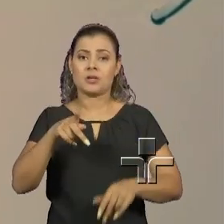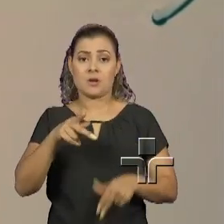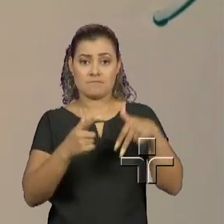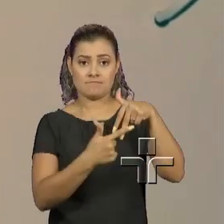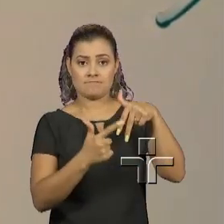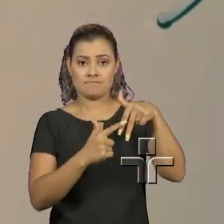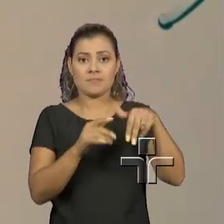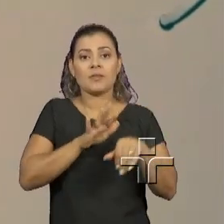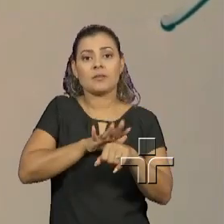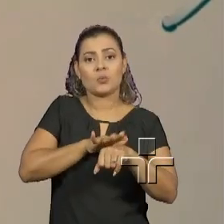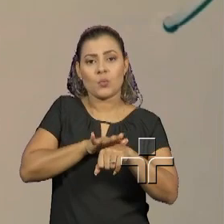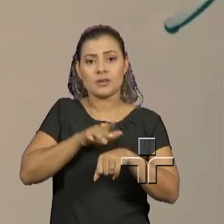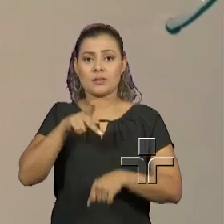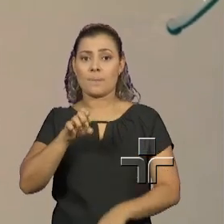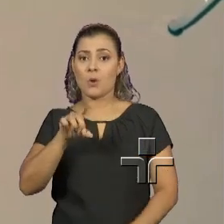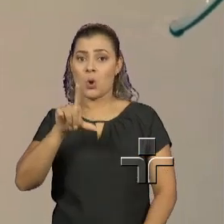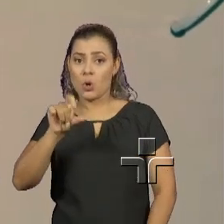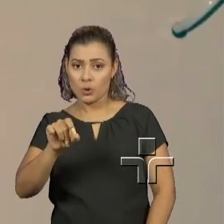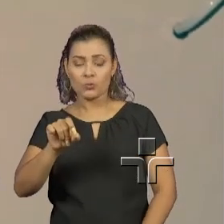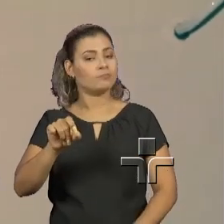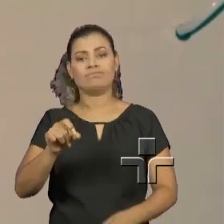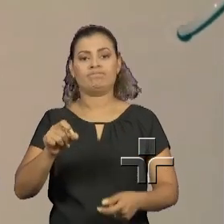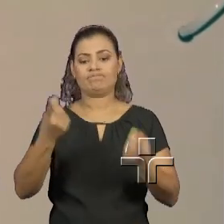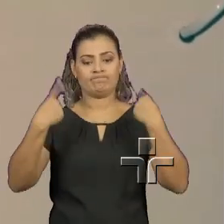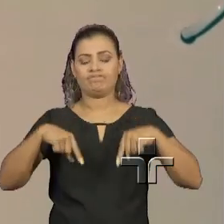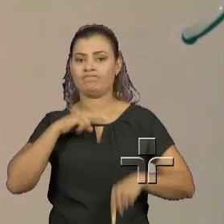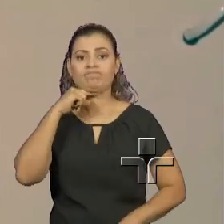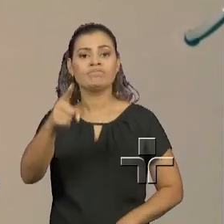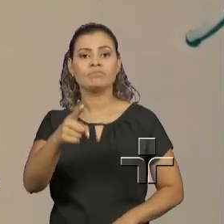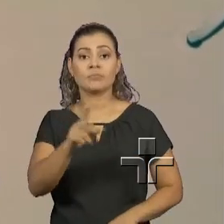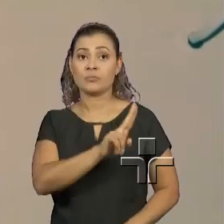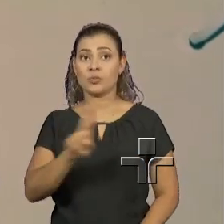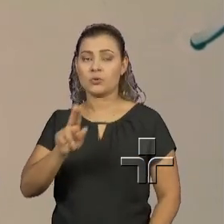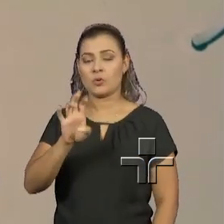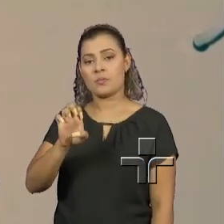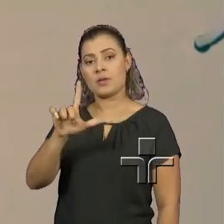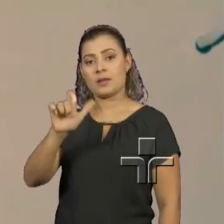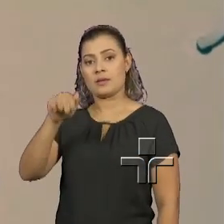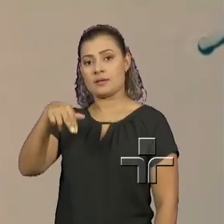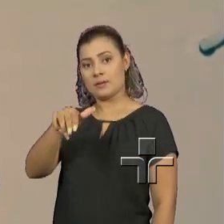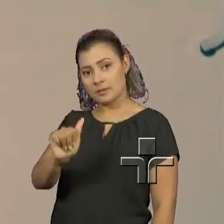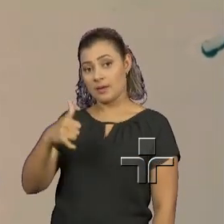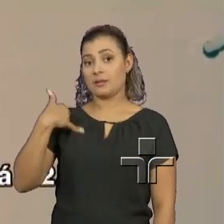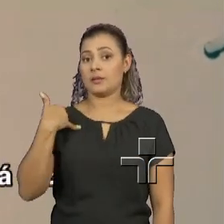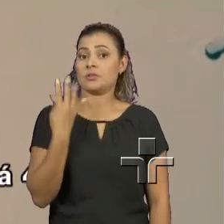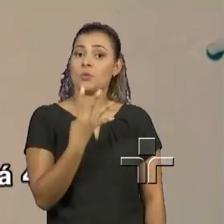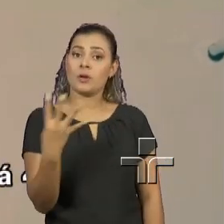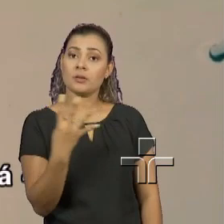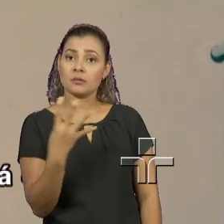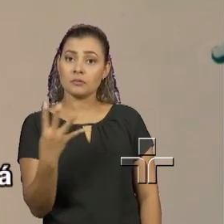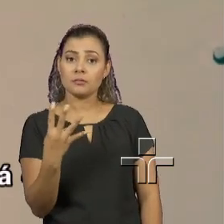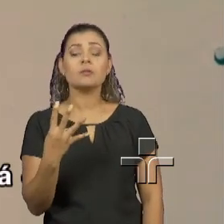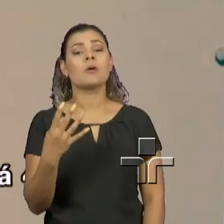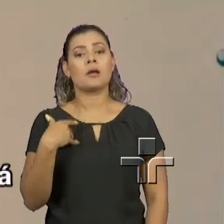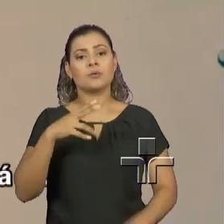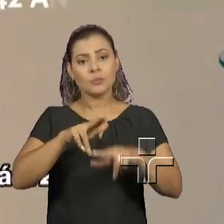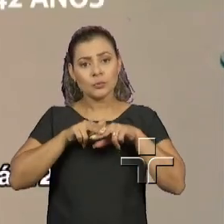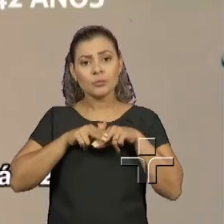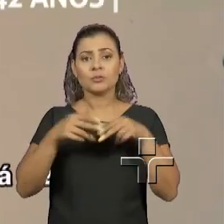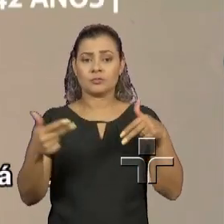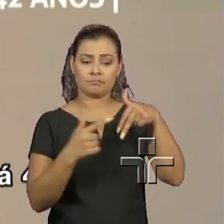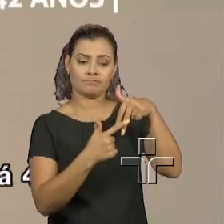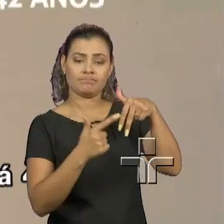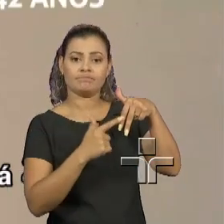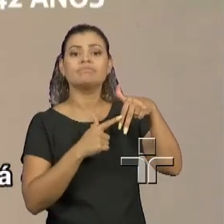poliomielite tirou isso de mim. Meu nome é Eliana Zaghi, tenho 44 anos e a paralisia infantil